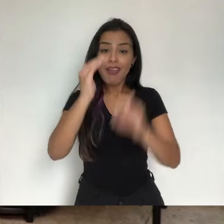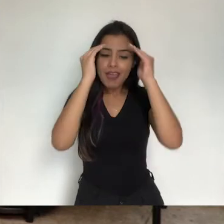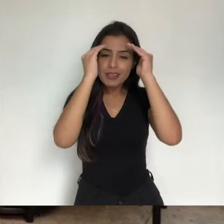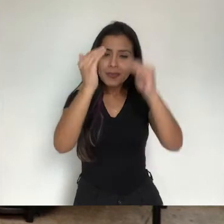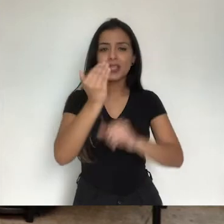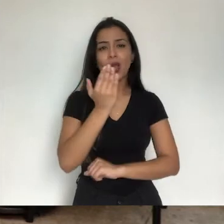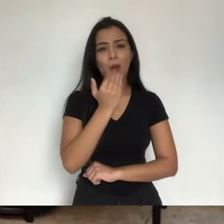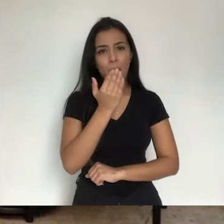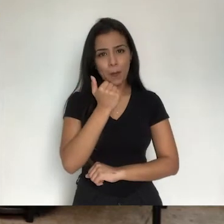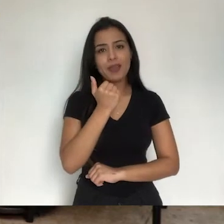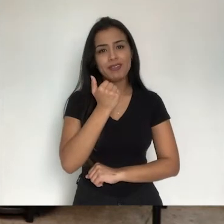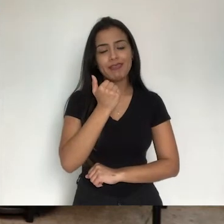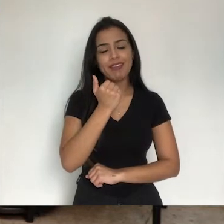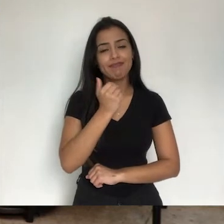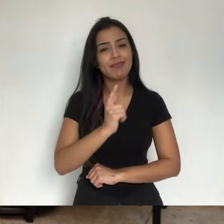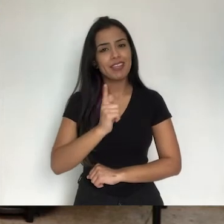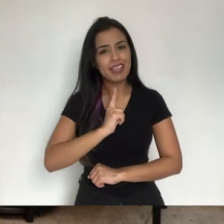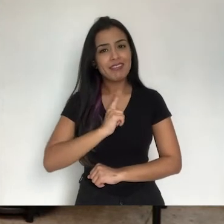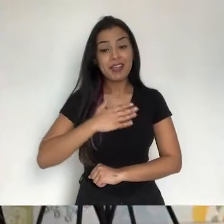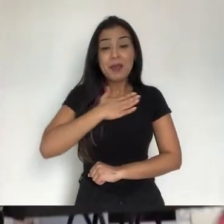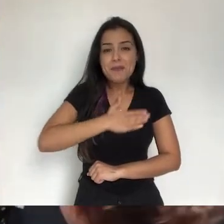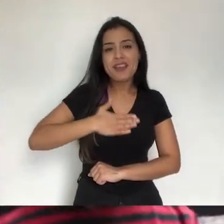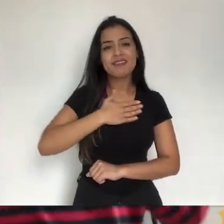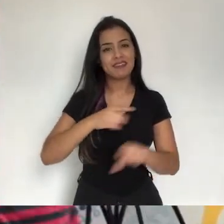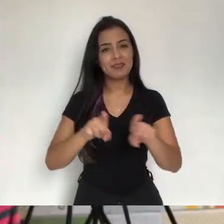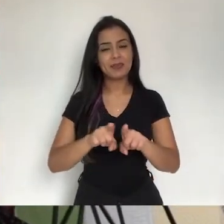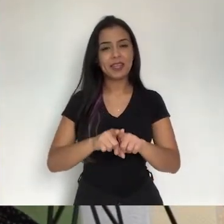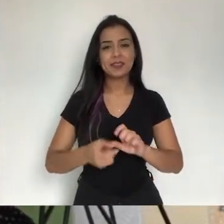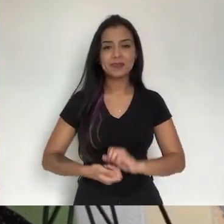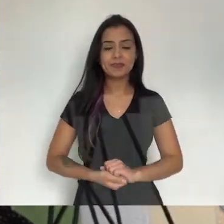respeito à comida e que seja isso que eles tenham trazido de mim.